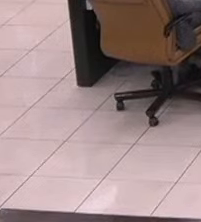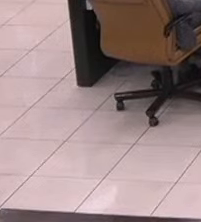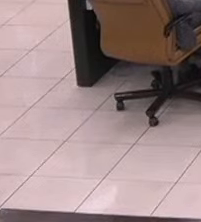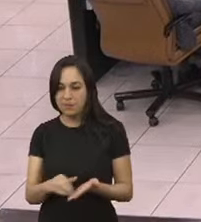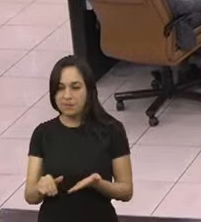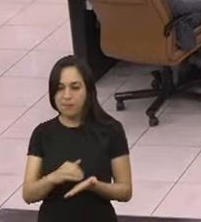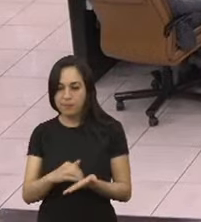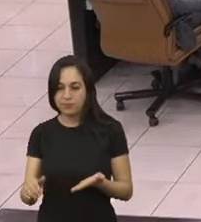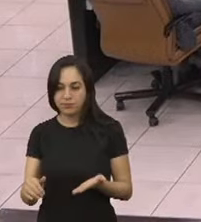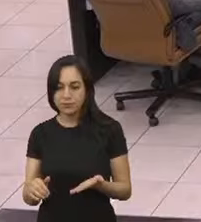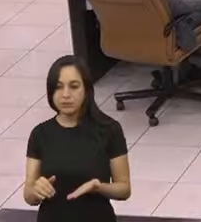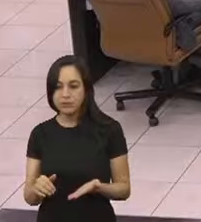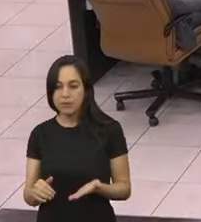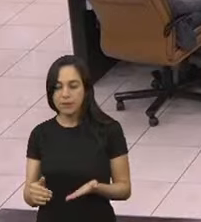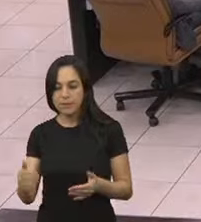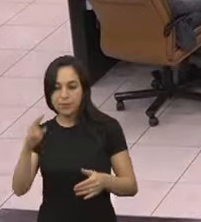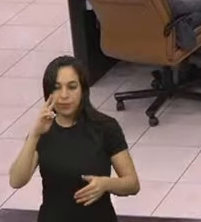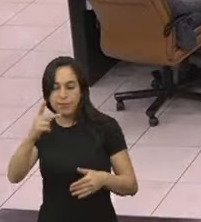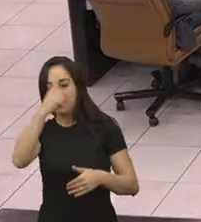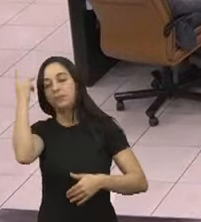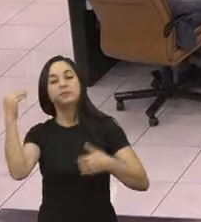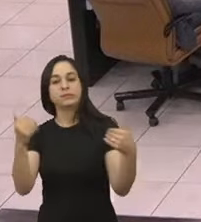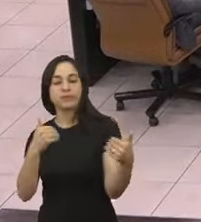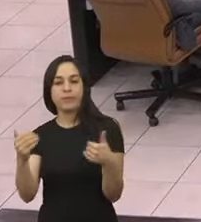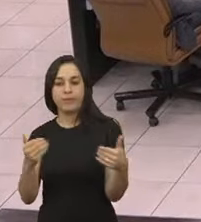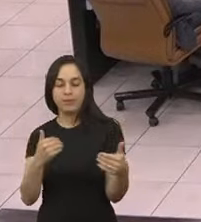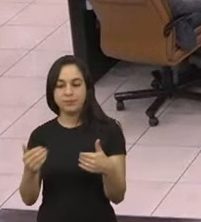faça a verificação de presença.